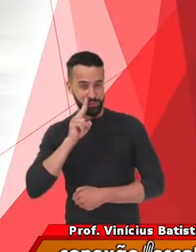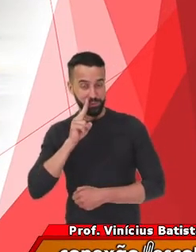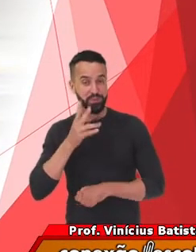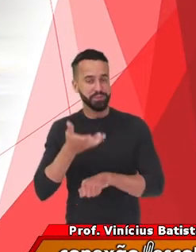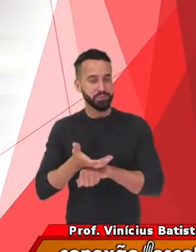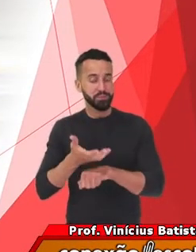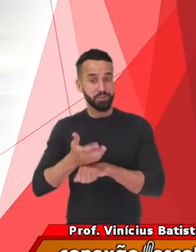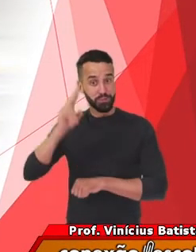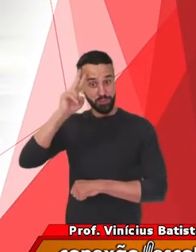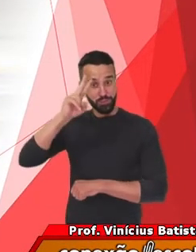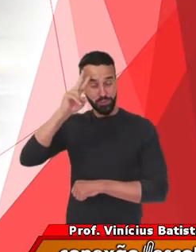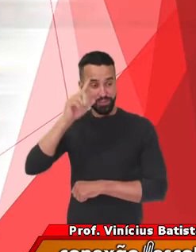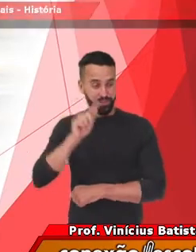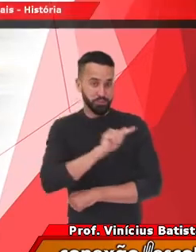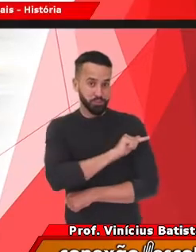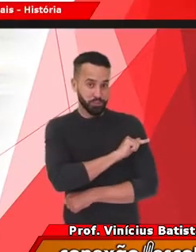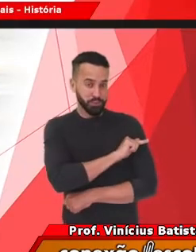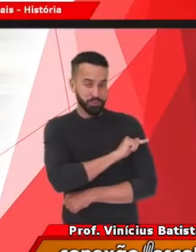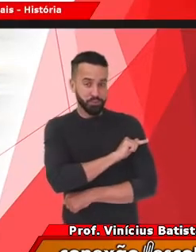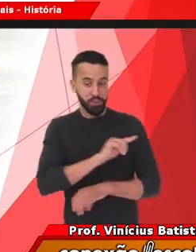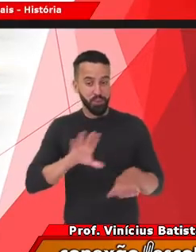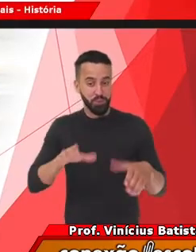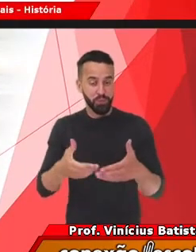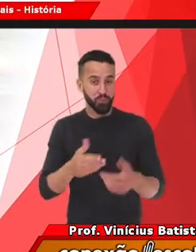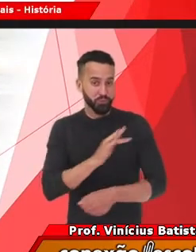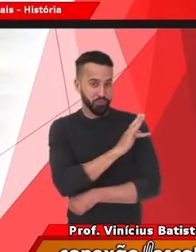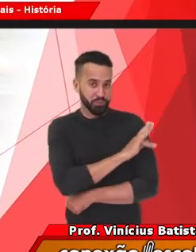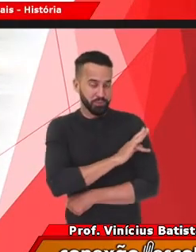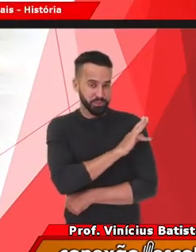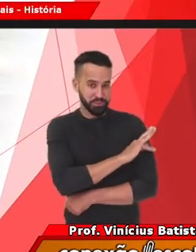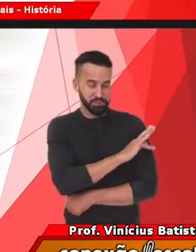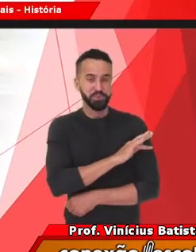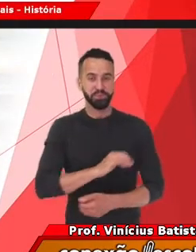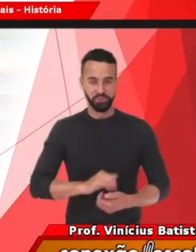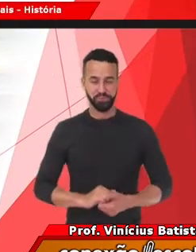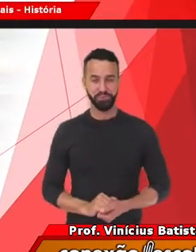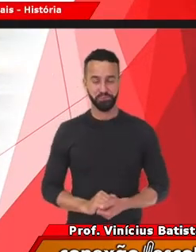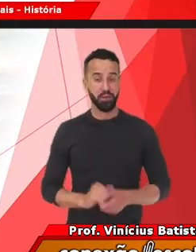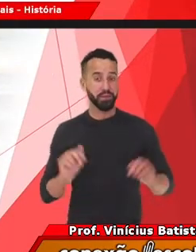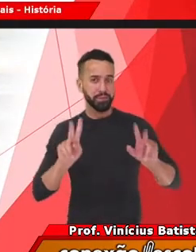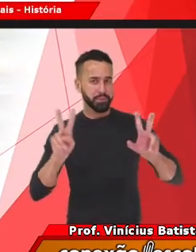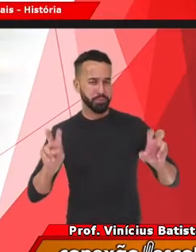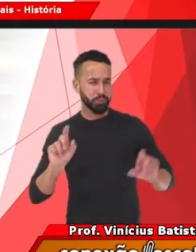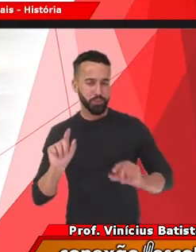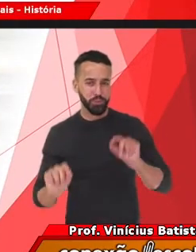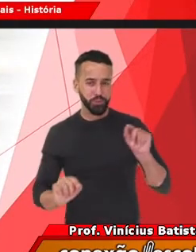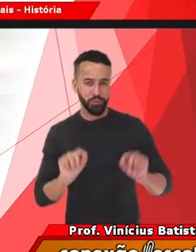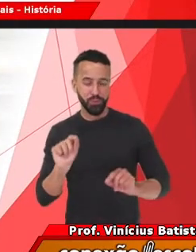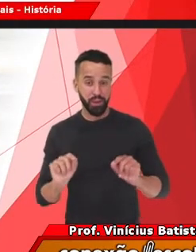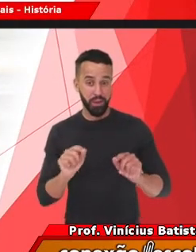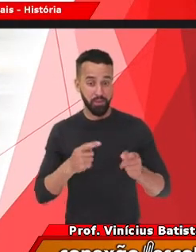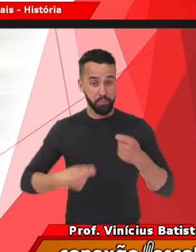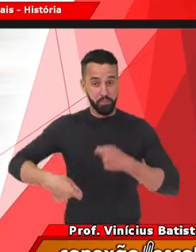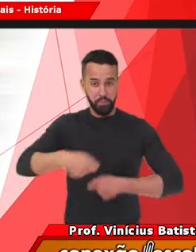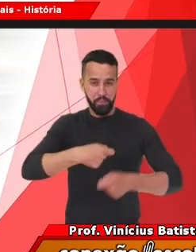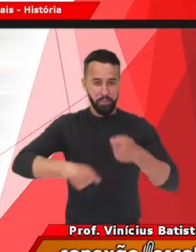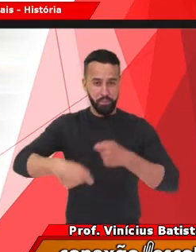aula de História do 7º ano, Ensino Fundamental, anos finais. Com o seguinte tema: